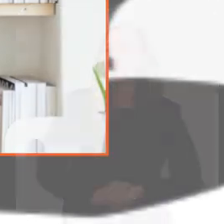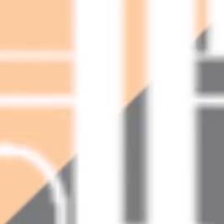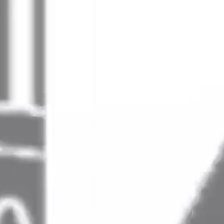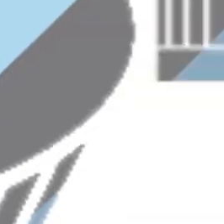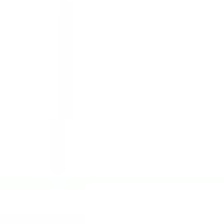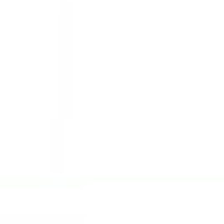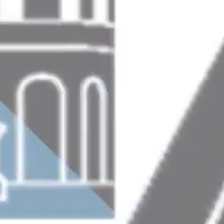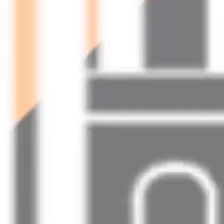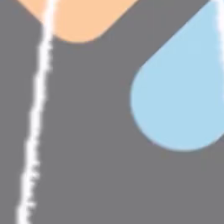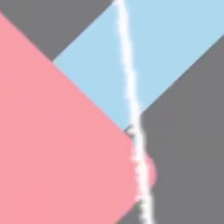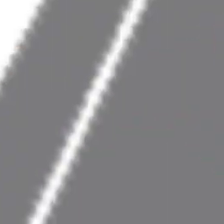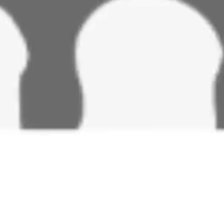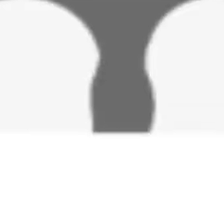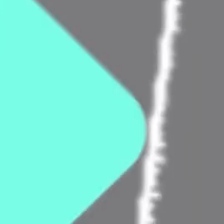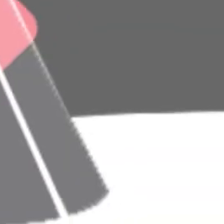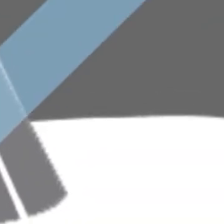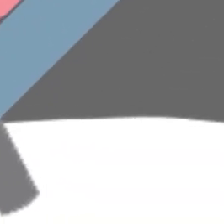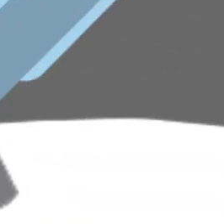programa